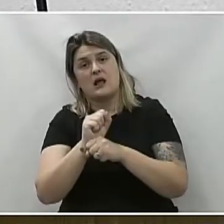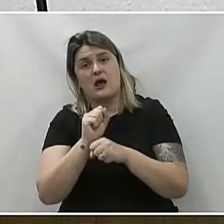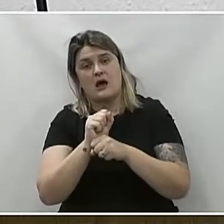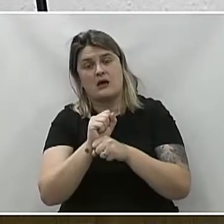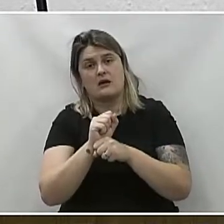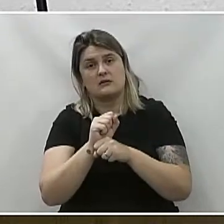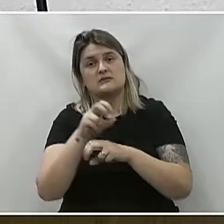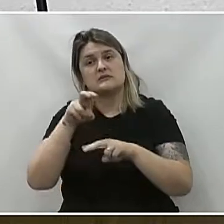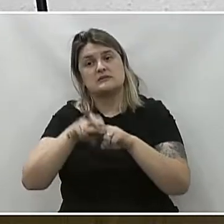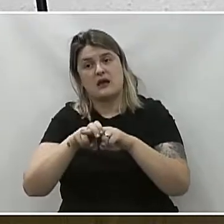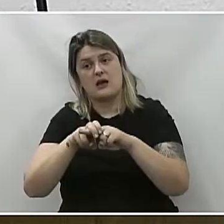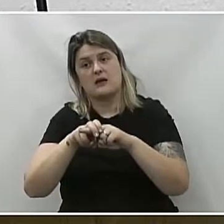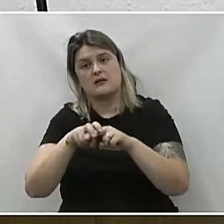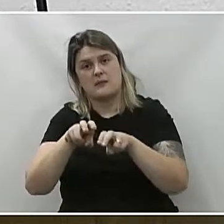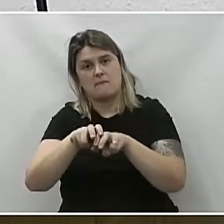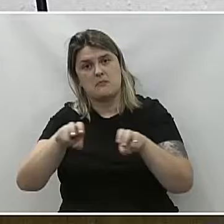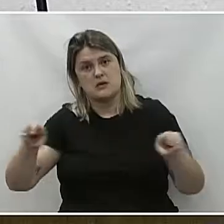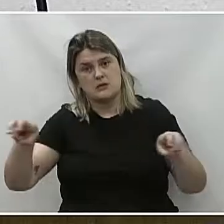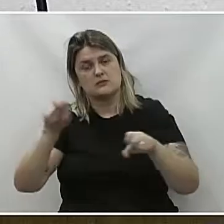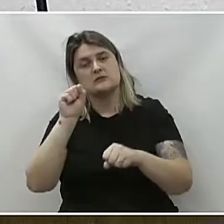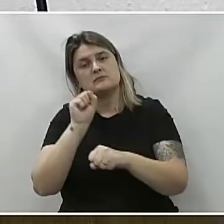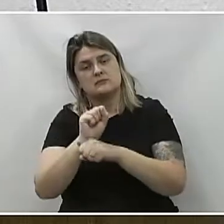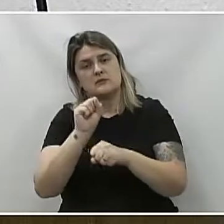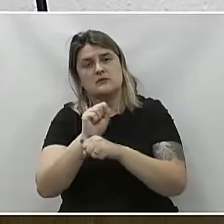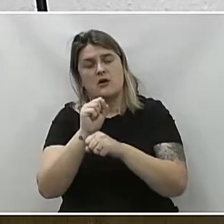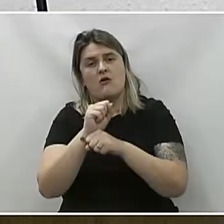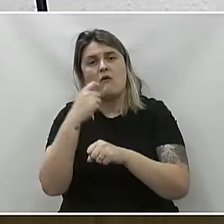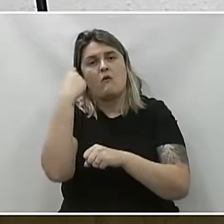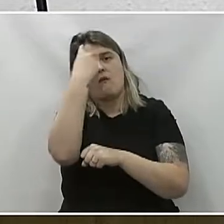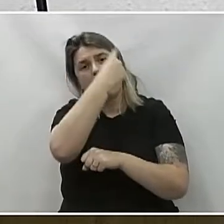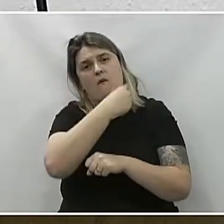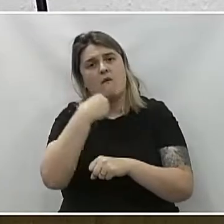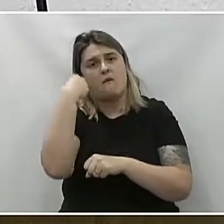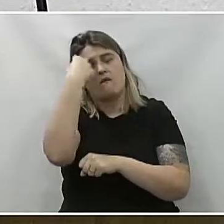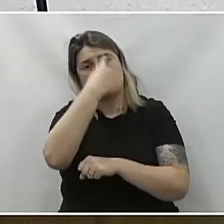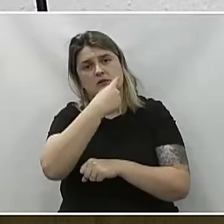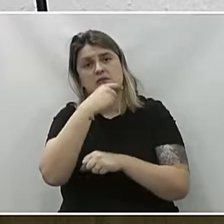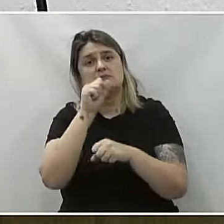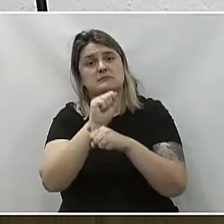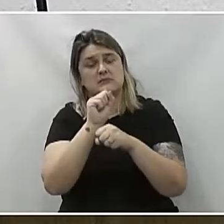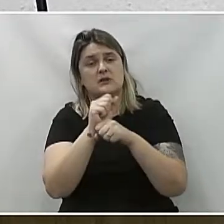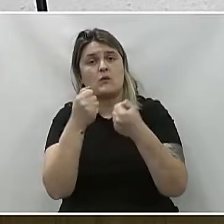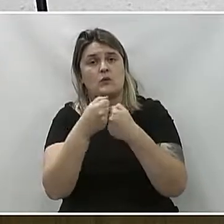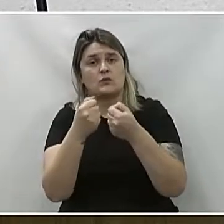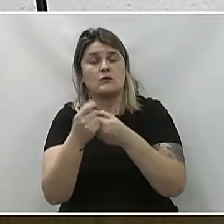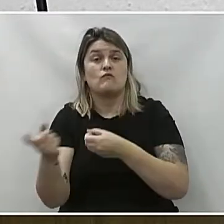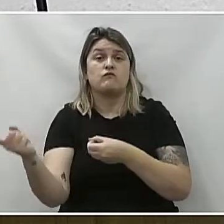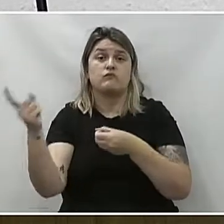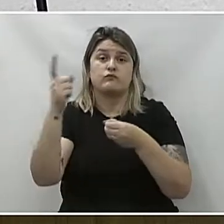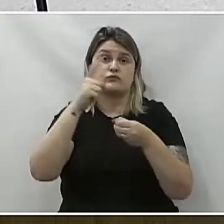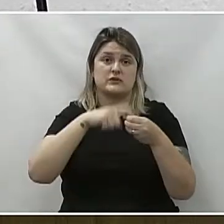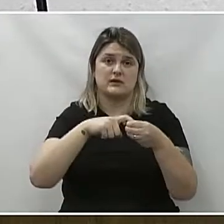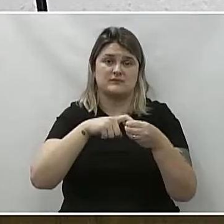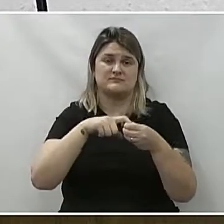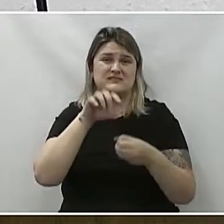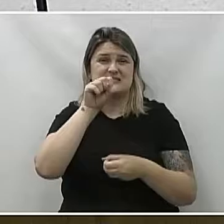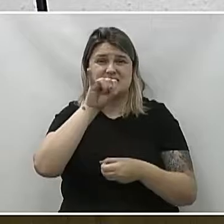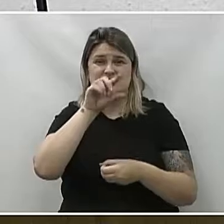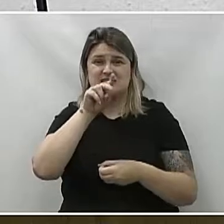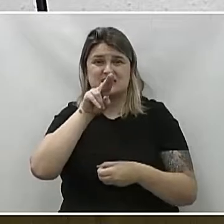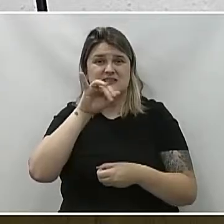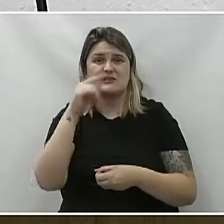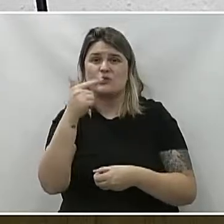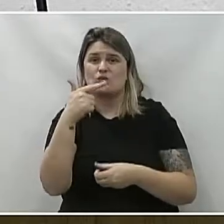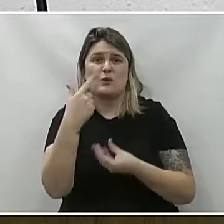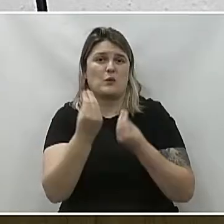consulta, sentada num banco de praça, esperando o ônibus para voltar embora. Só que isso para o Sidney não tinha como,